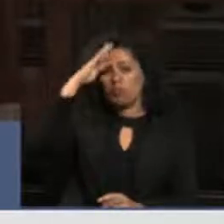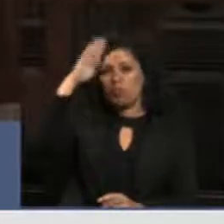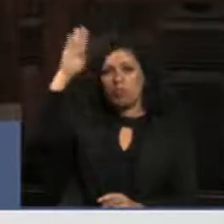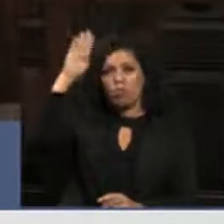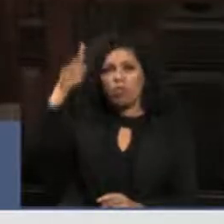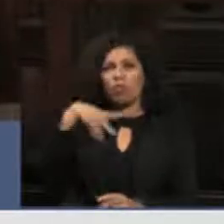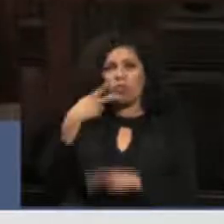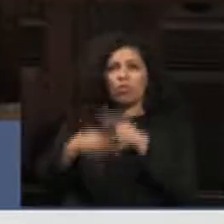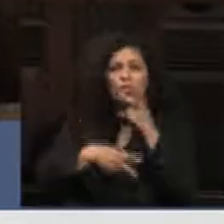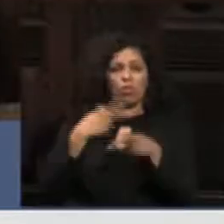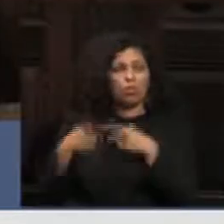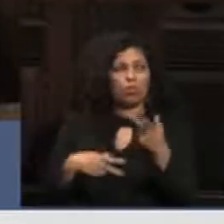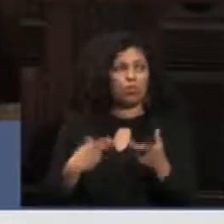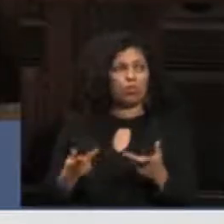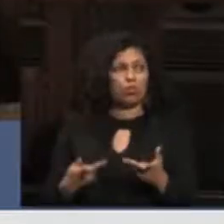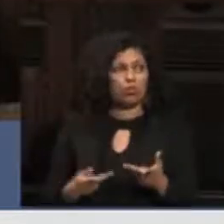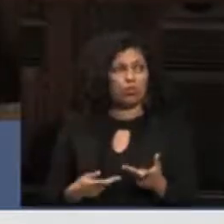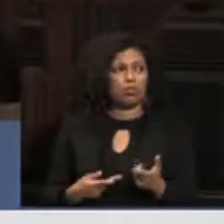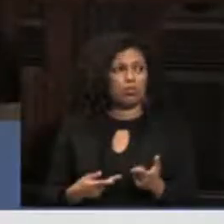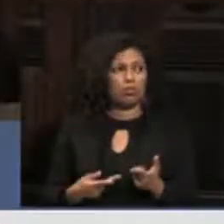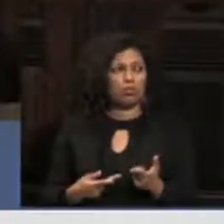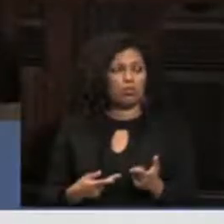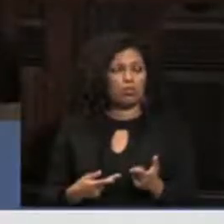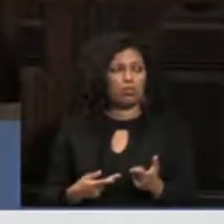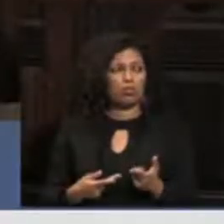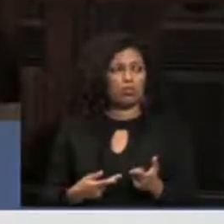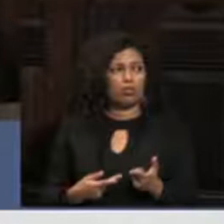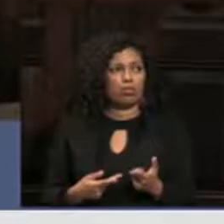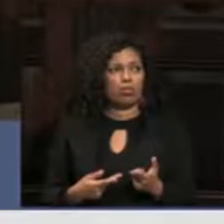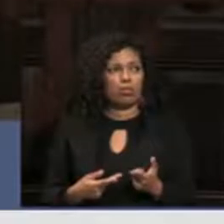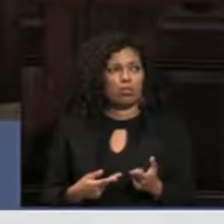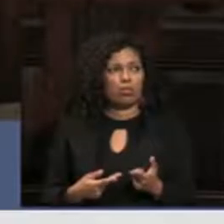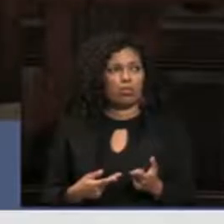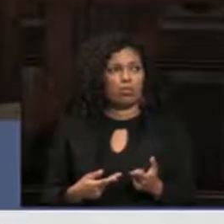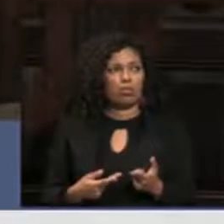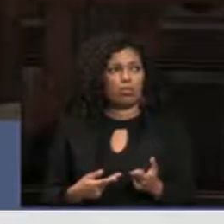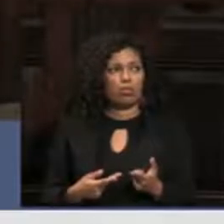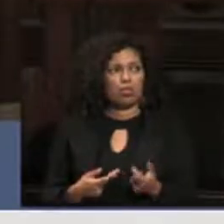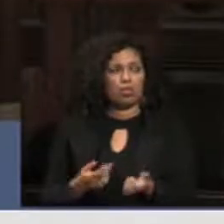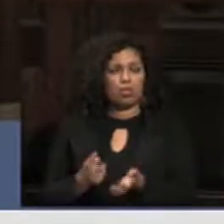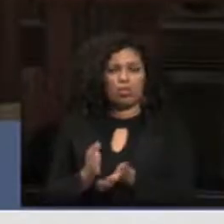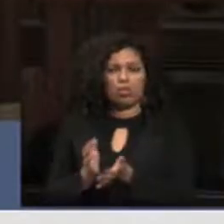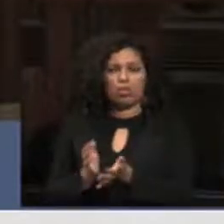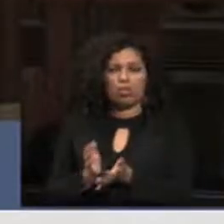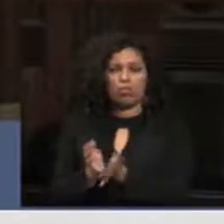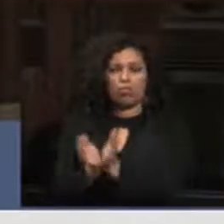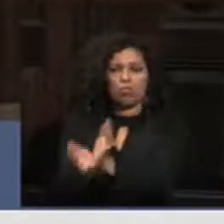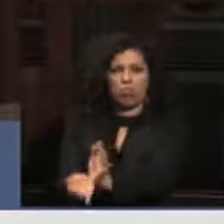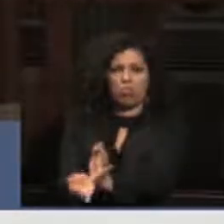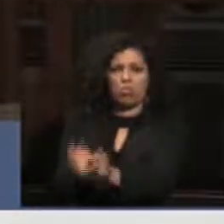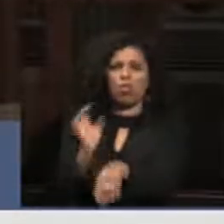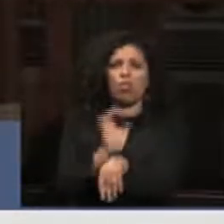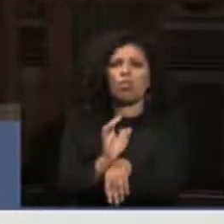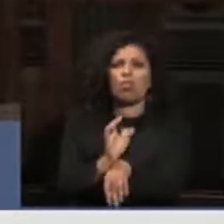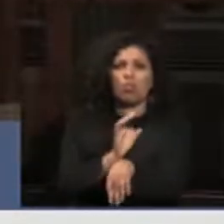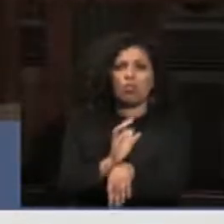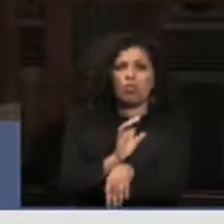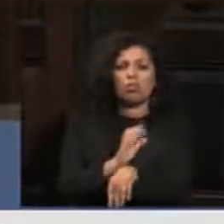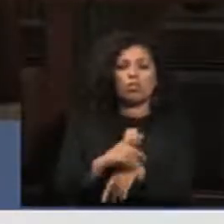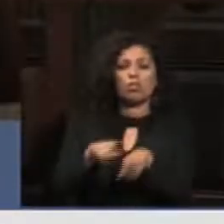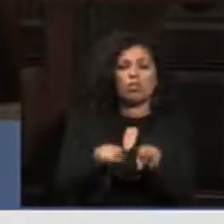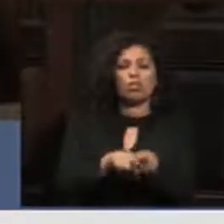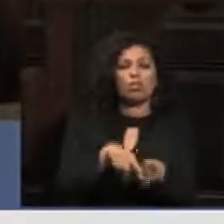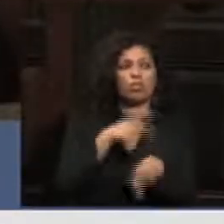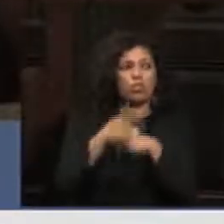mesmo tempo que dizia ser escravo da Constituição,